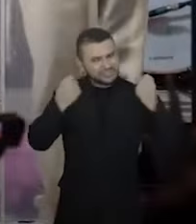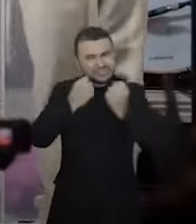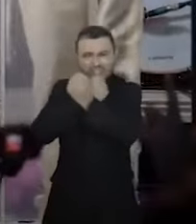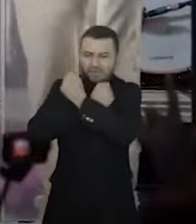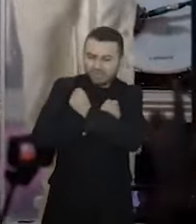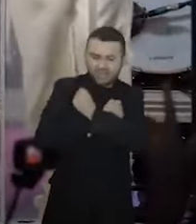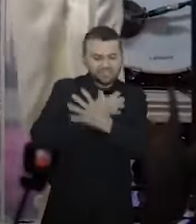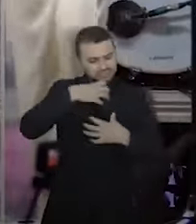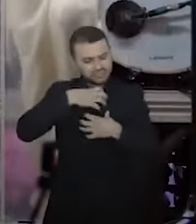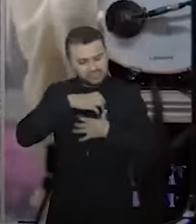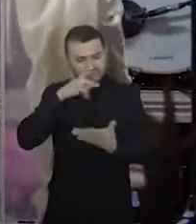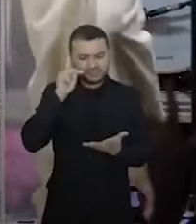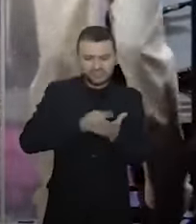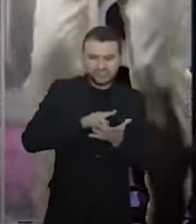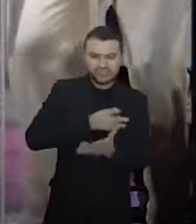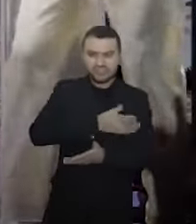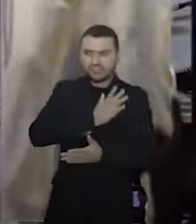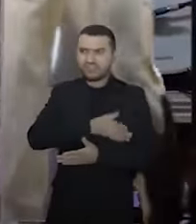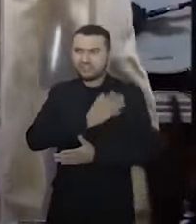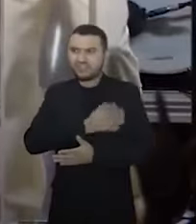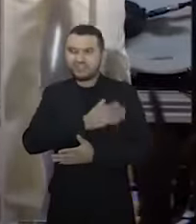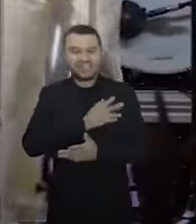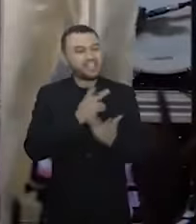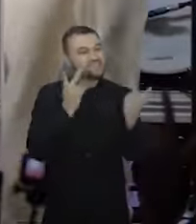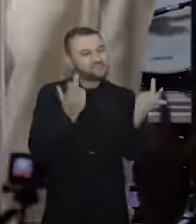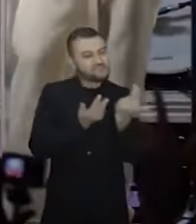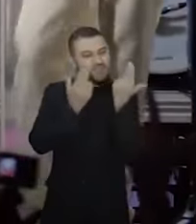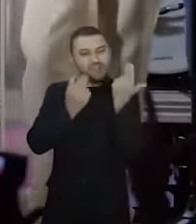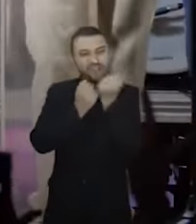é mesmo que abraça Lula.